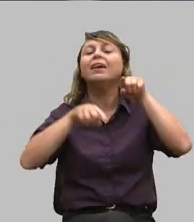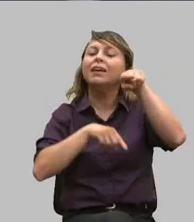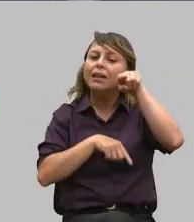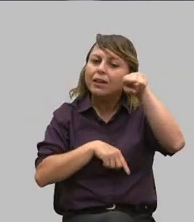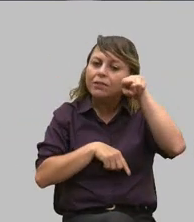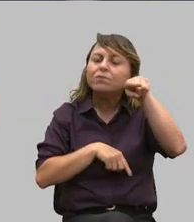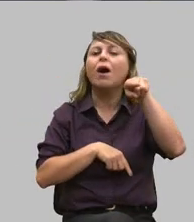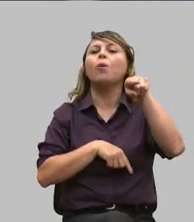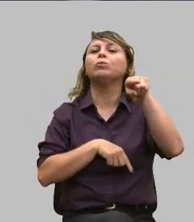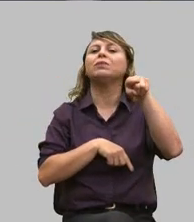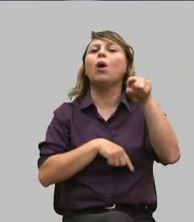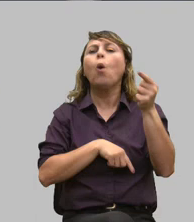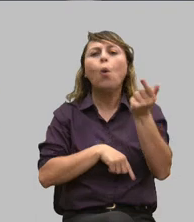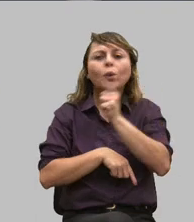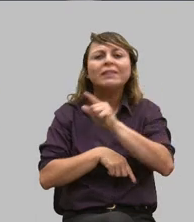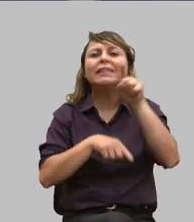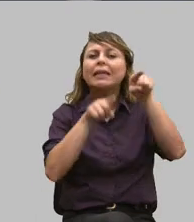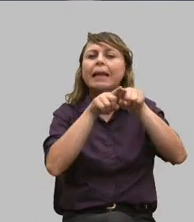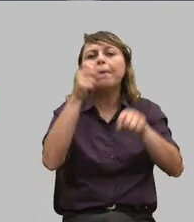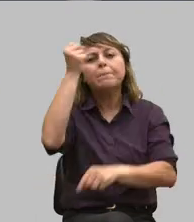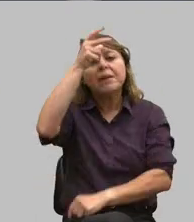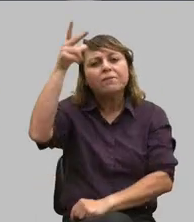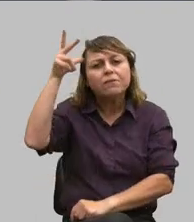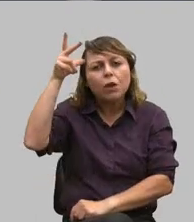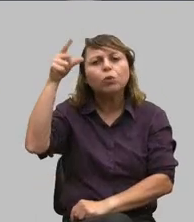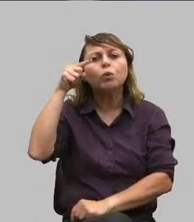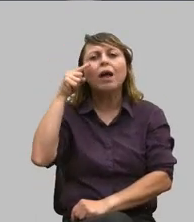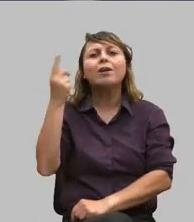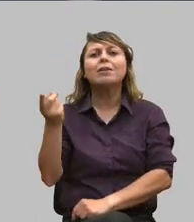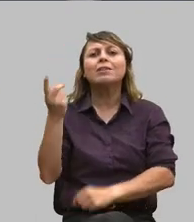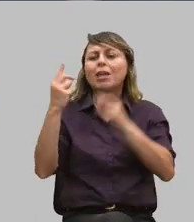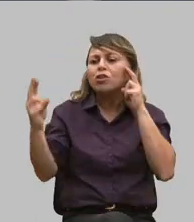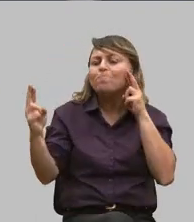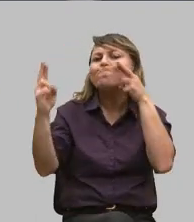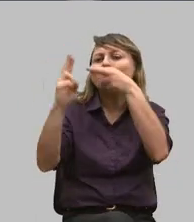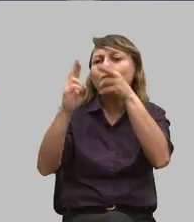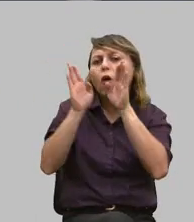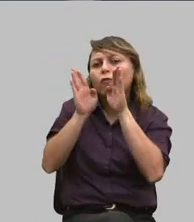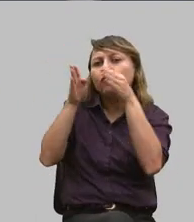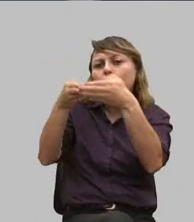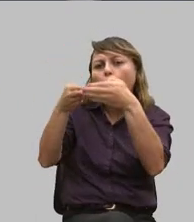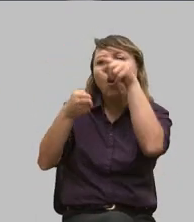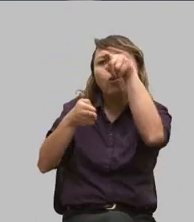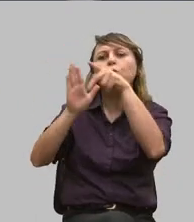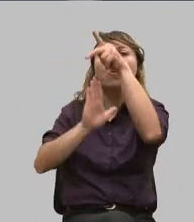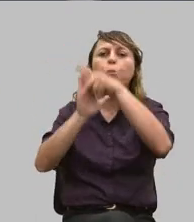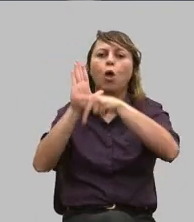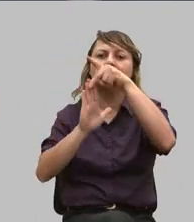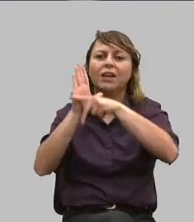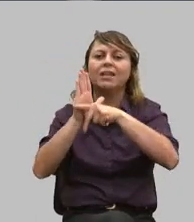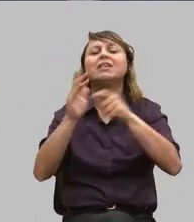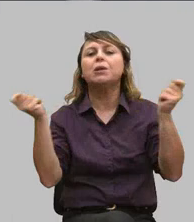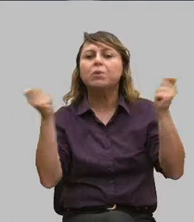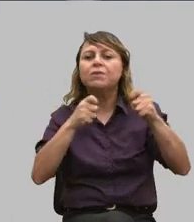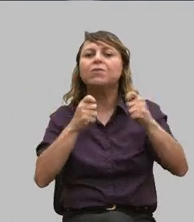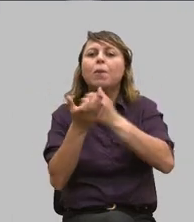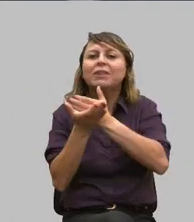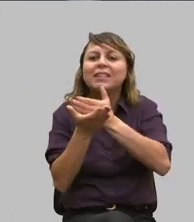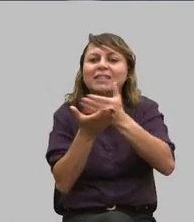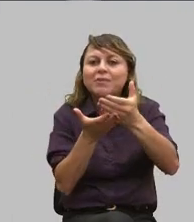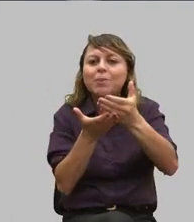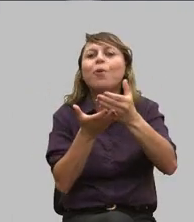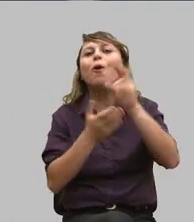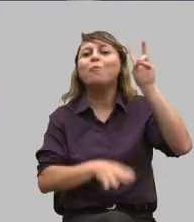e a prefeitura tenha esse olhar para esse projeto e se possível Vamos iniciar por Venda